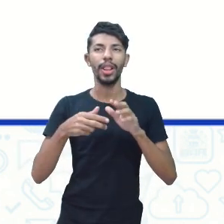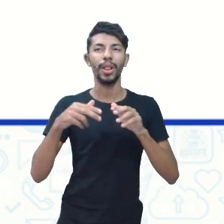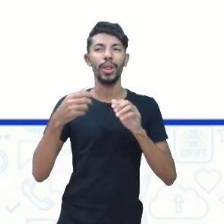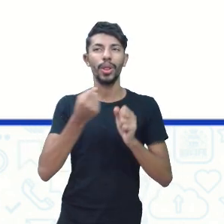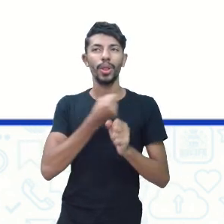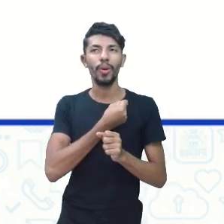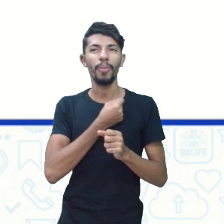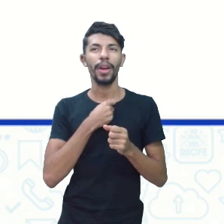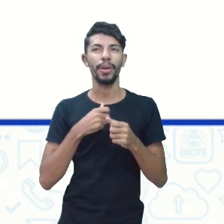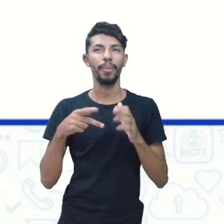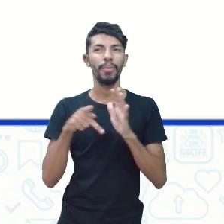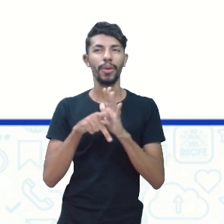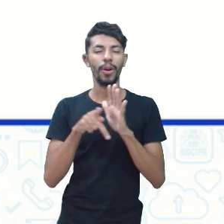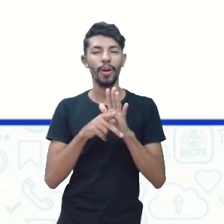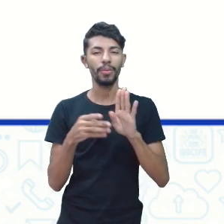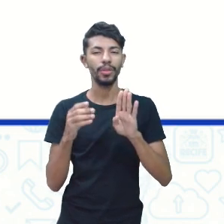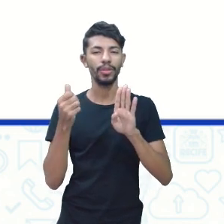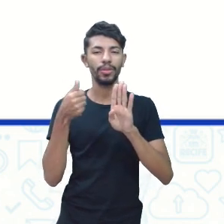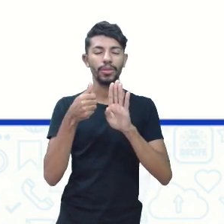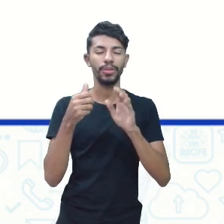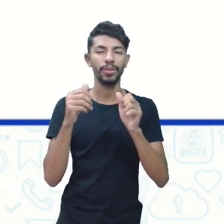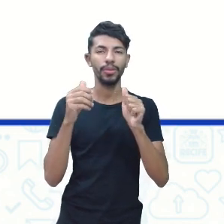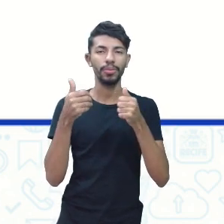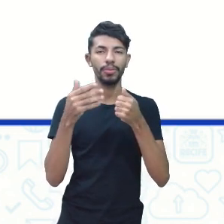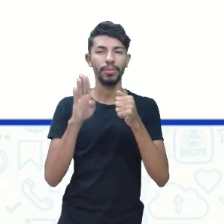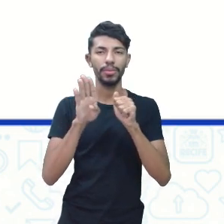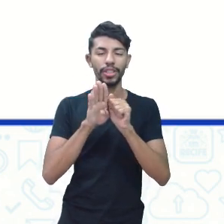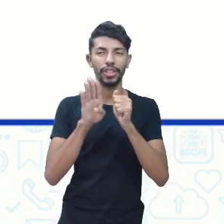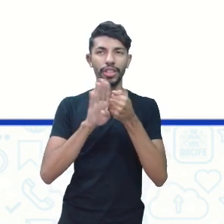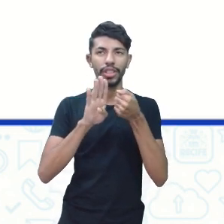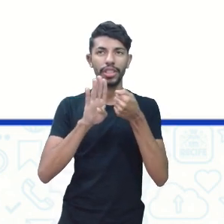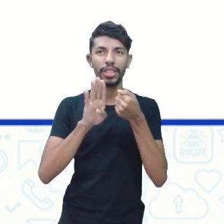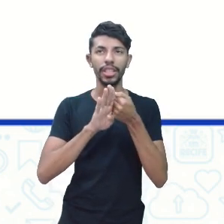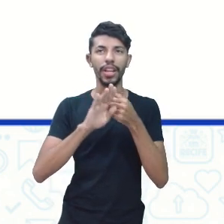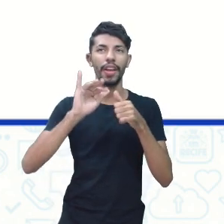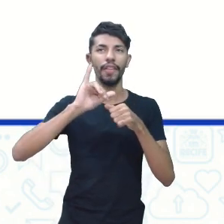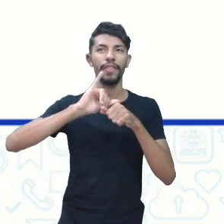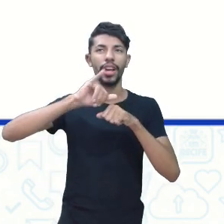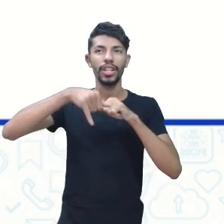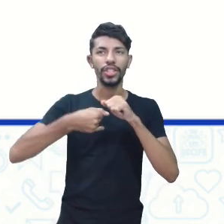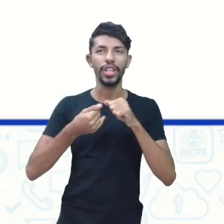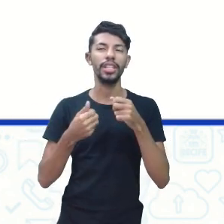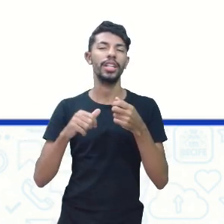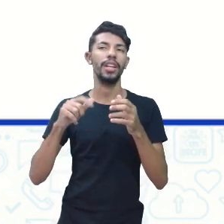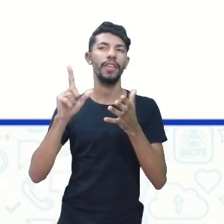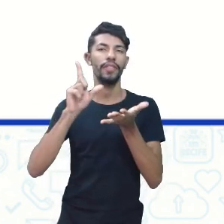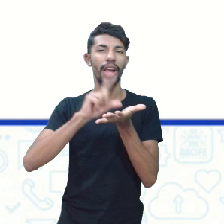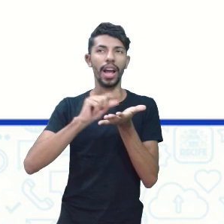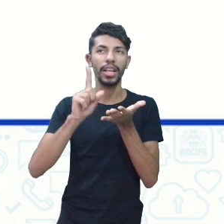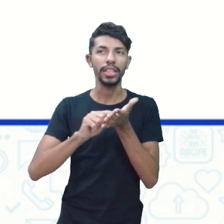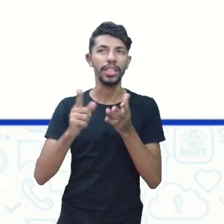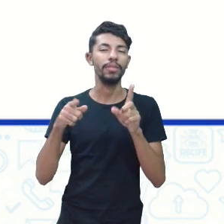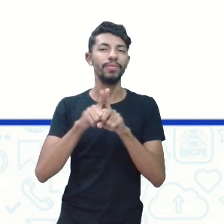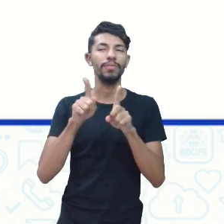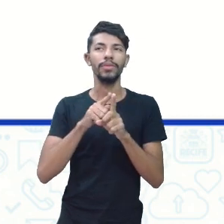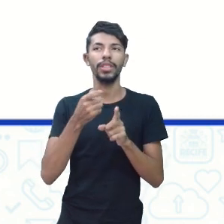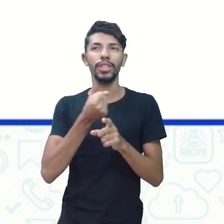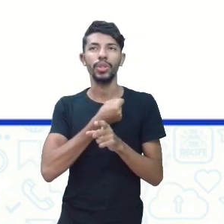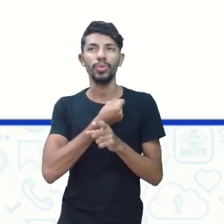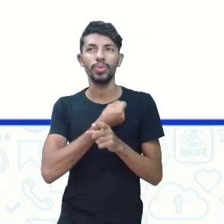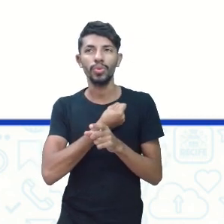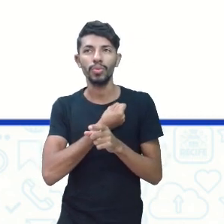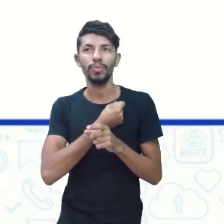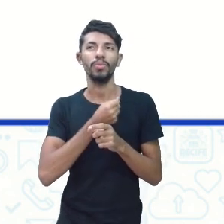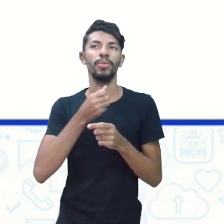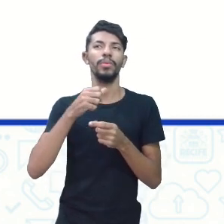adjetivo, artigo, numeral, pronome, igualdade de gênero, de